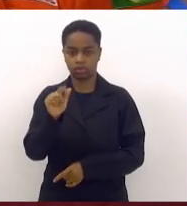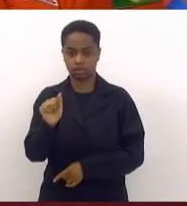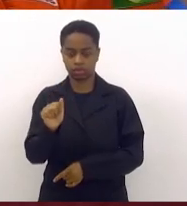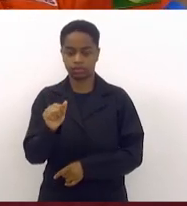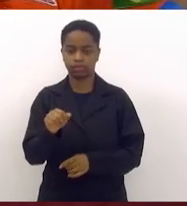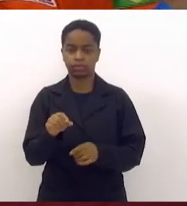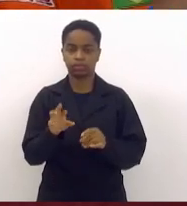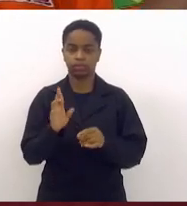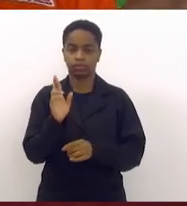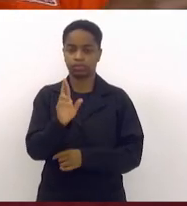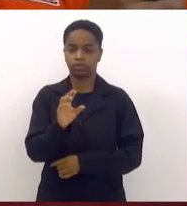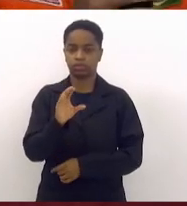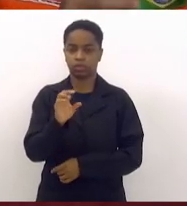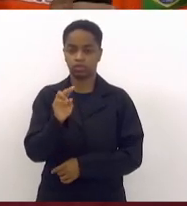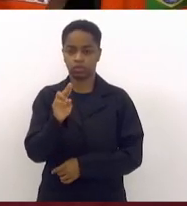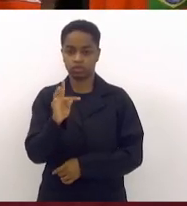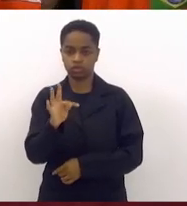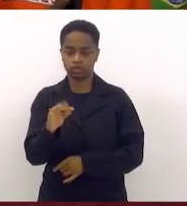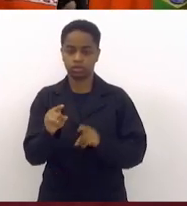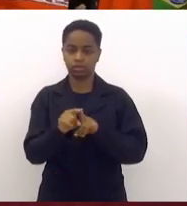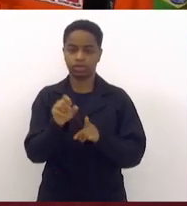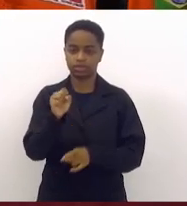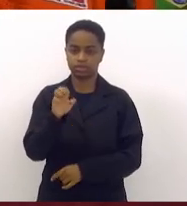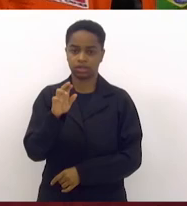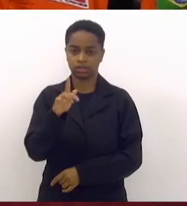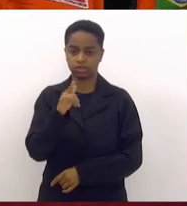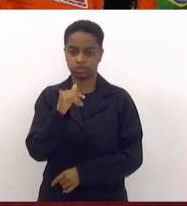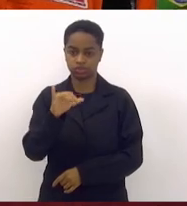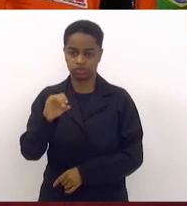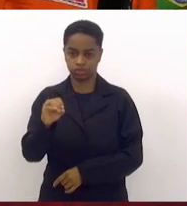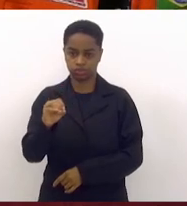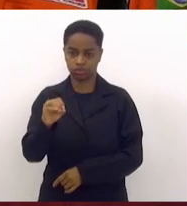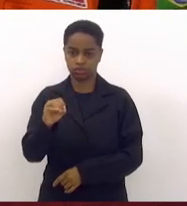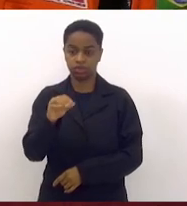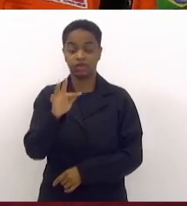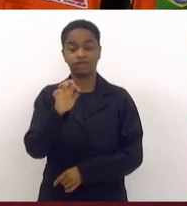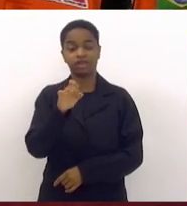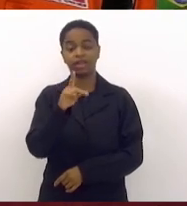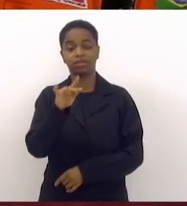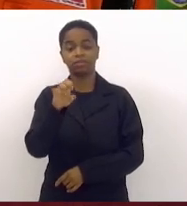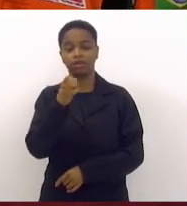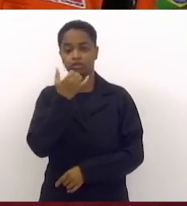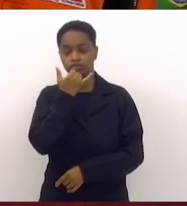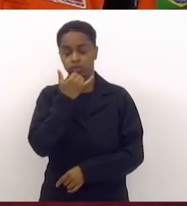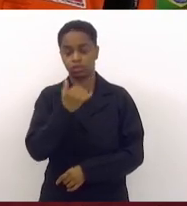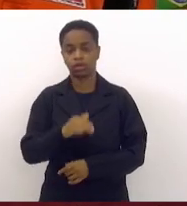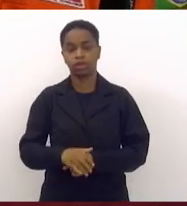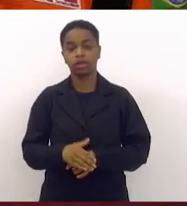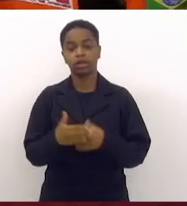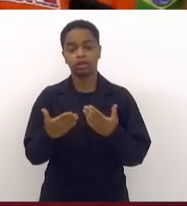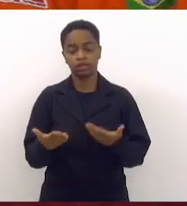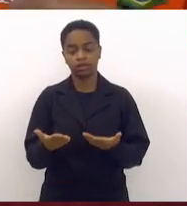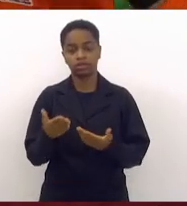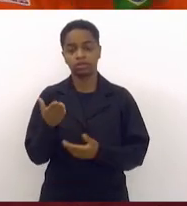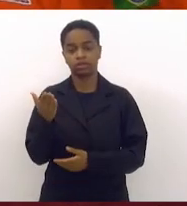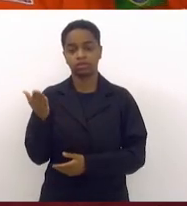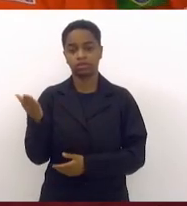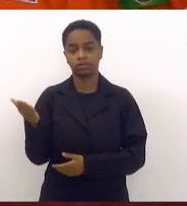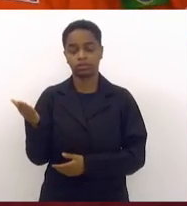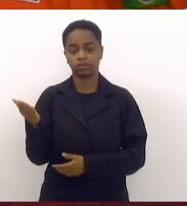Nacional Sérgio que aqui tive a novidade né da secretaria Felipe que teve aqui